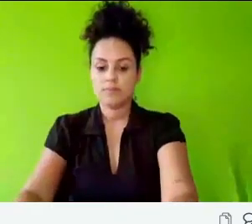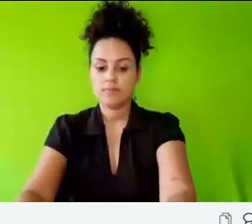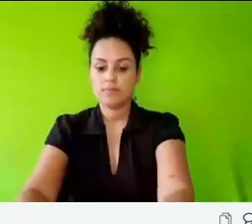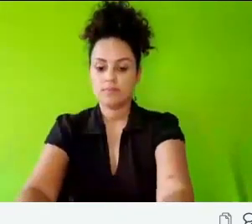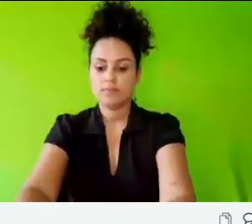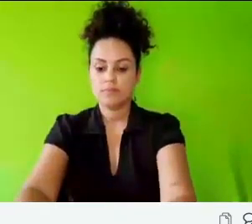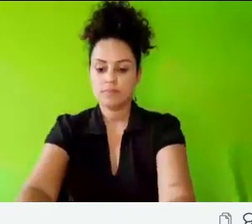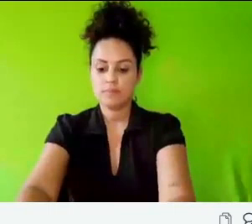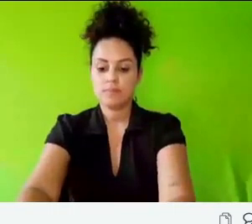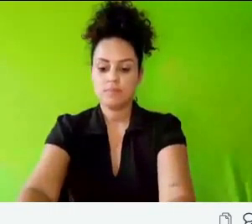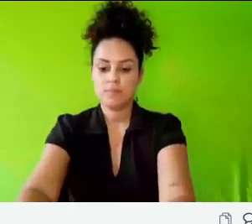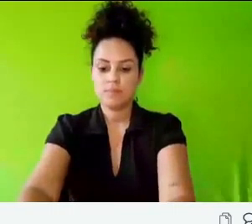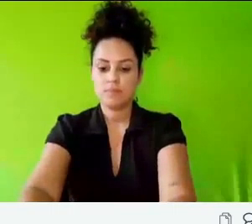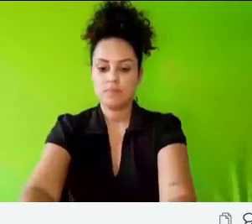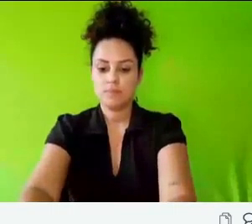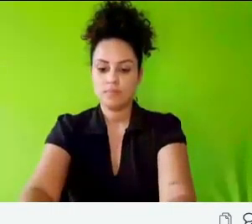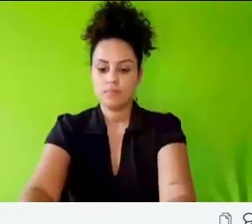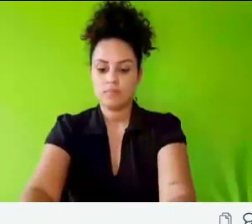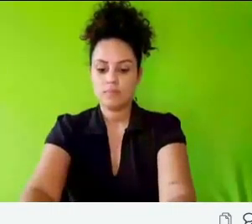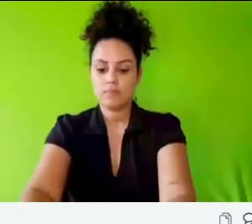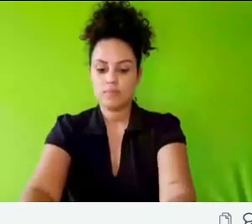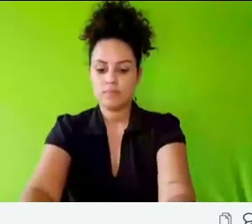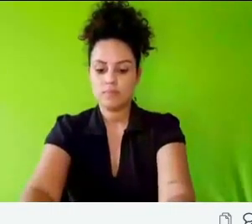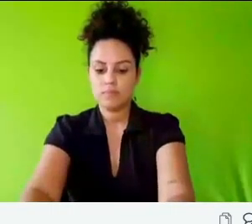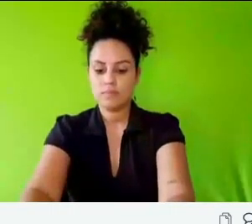Vamos gerar a lista,